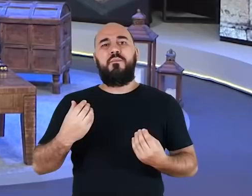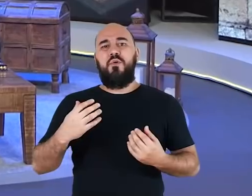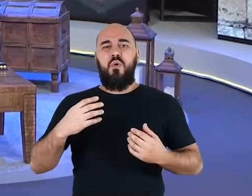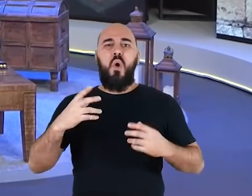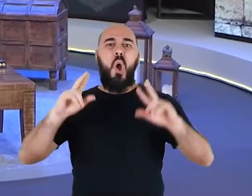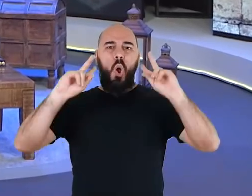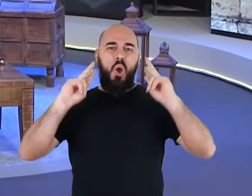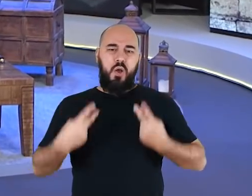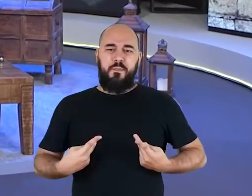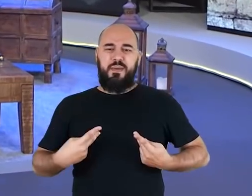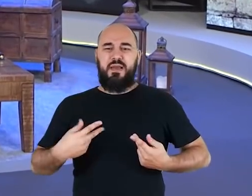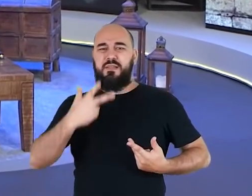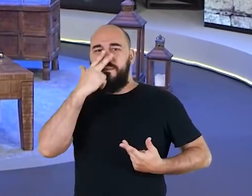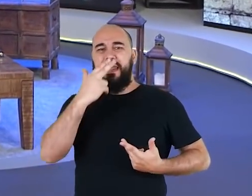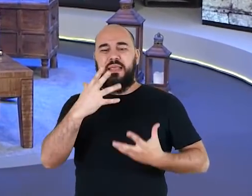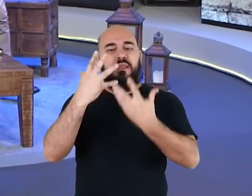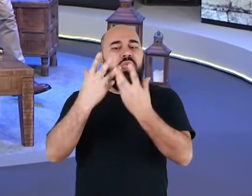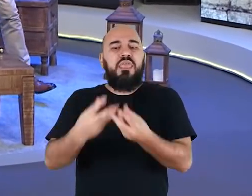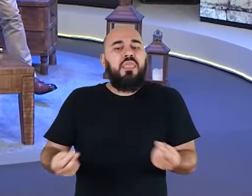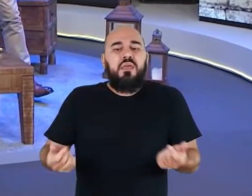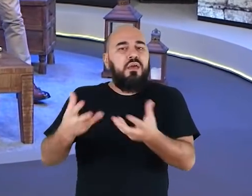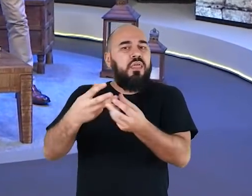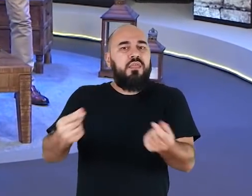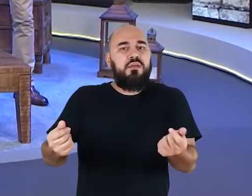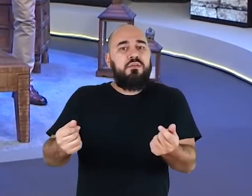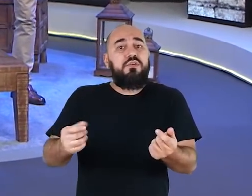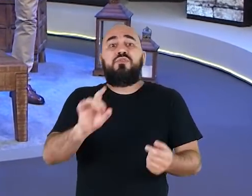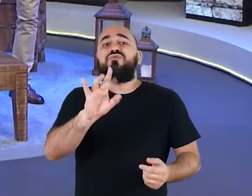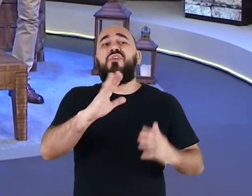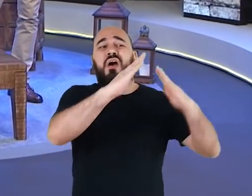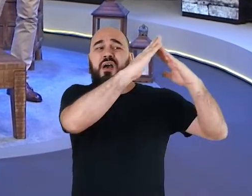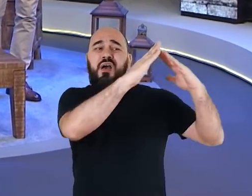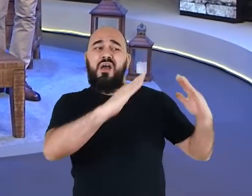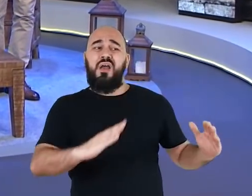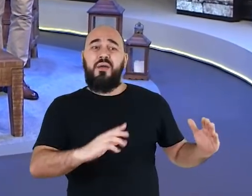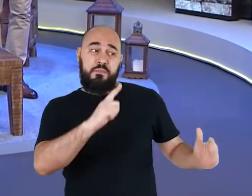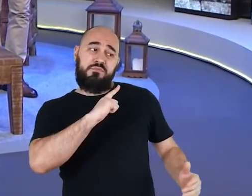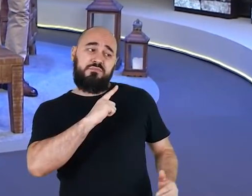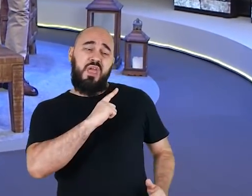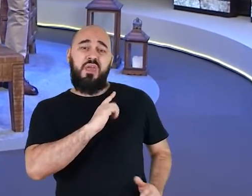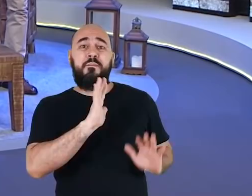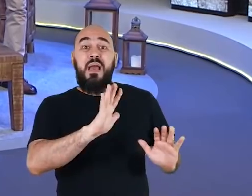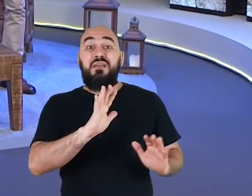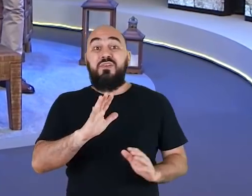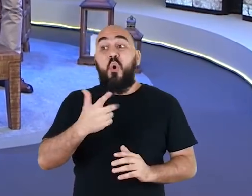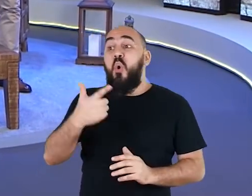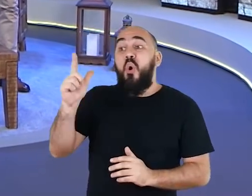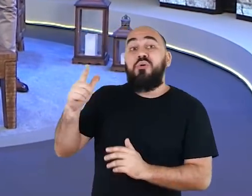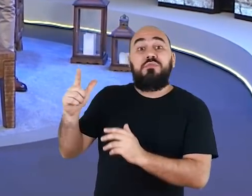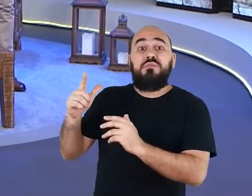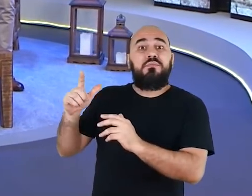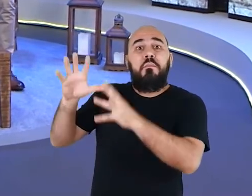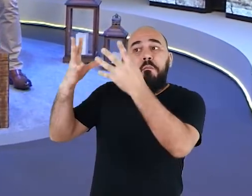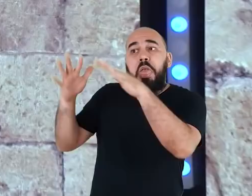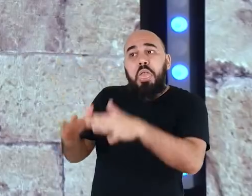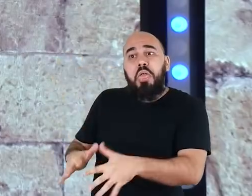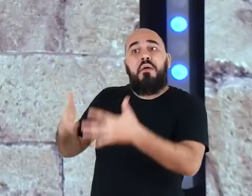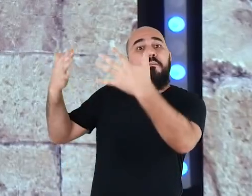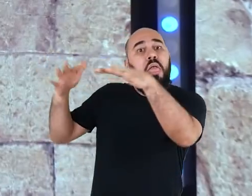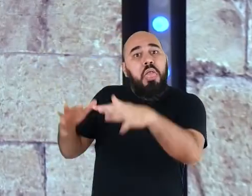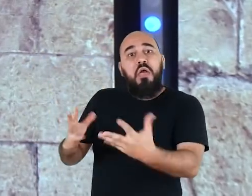humanas. Esses monumentos, com exceção das pirâmides do Egito, não estão em pé hoje em dia. Você já percebeu isso?